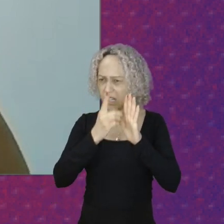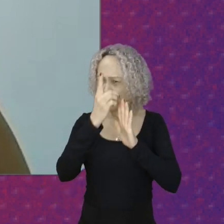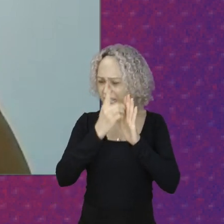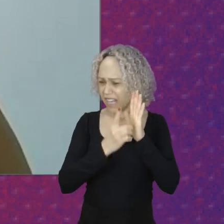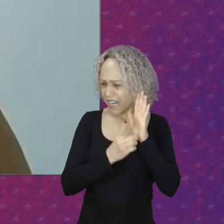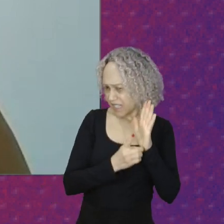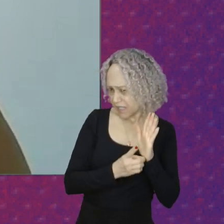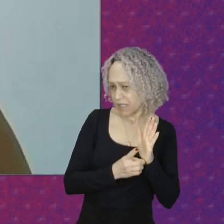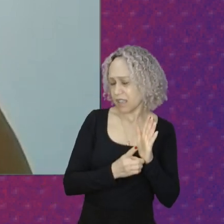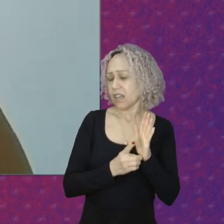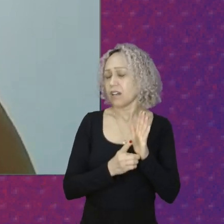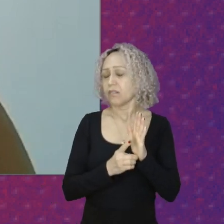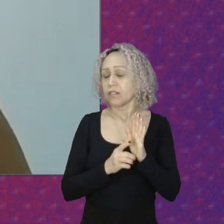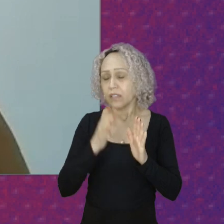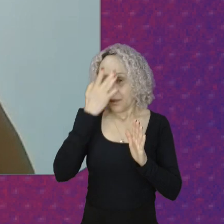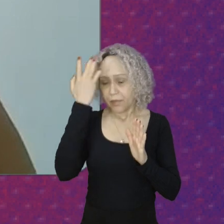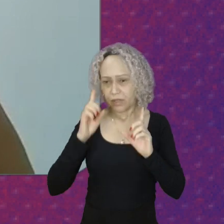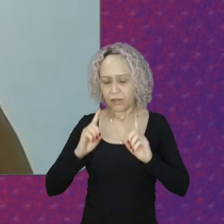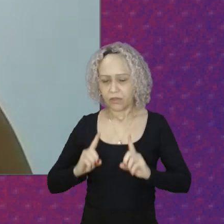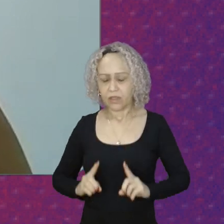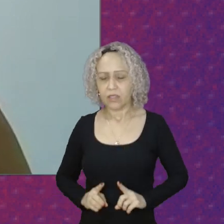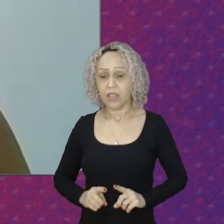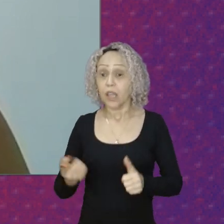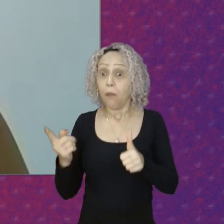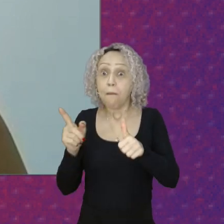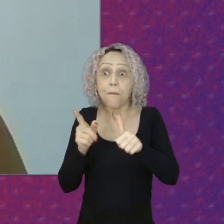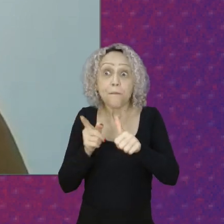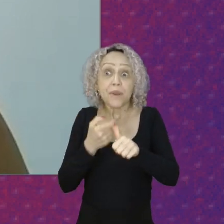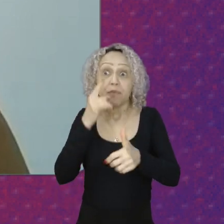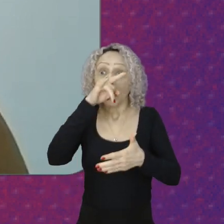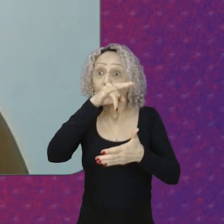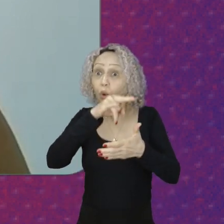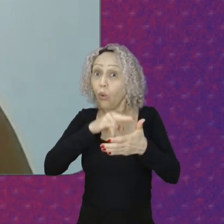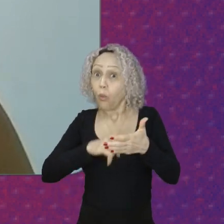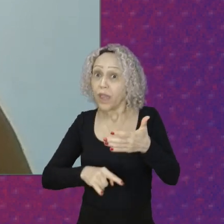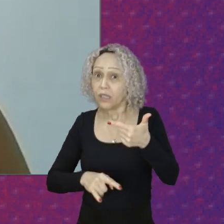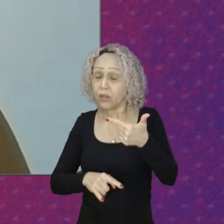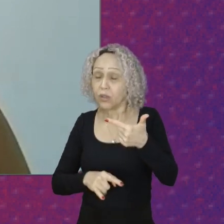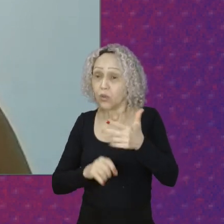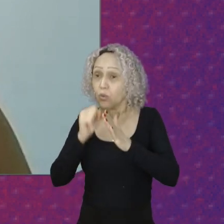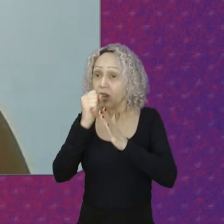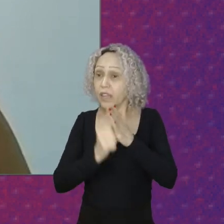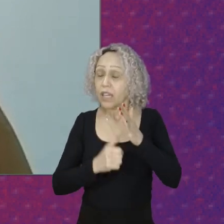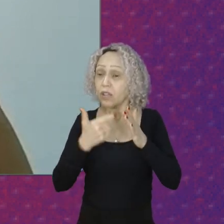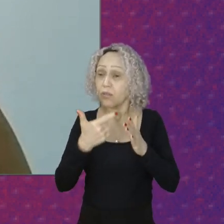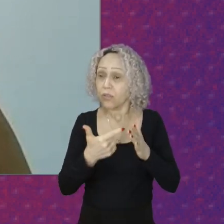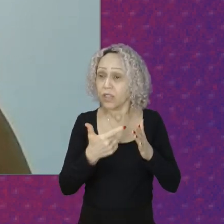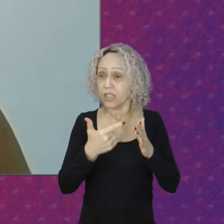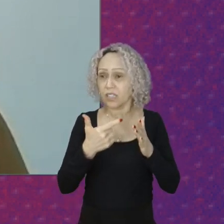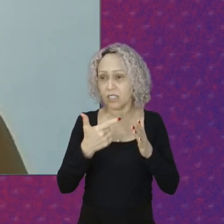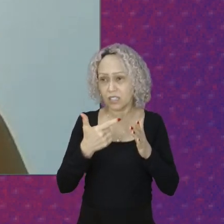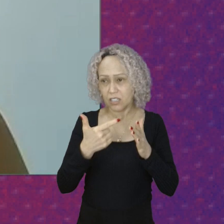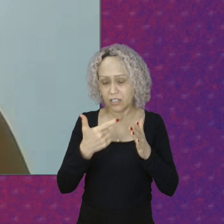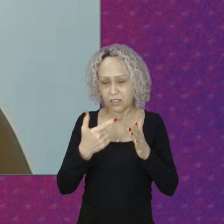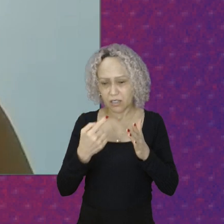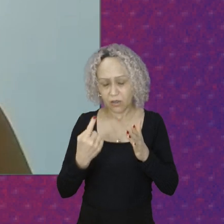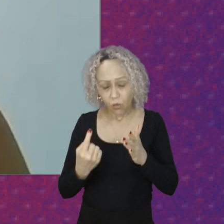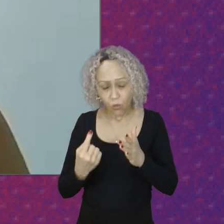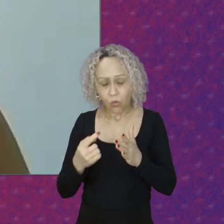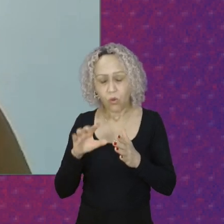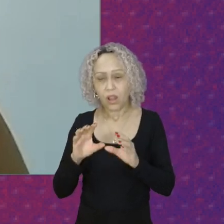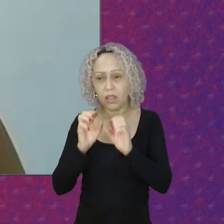primeiro tratado de direitos humanos das Nações Unidas do século XXI, e que foi ratificado pelo